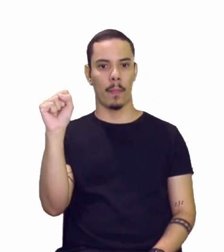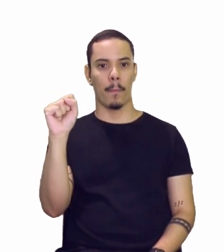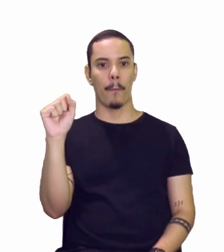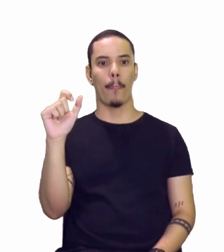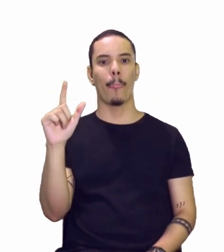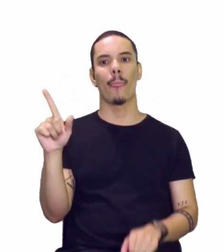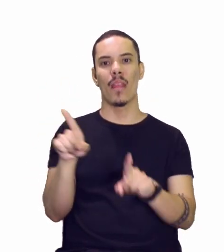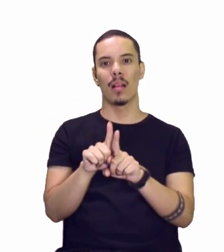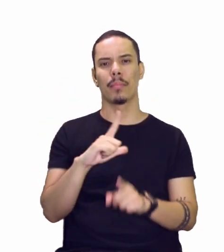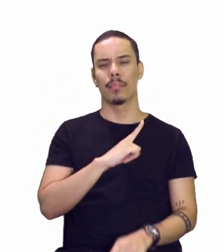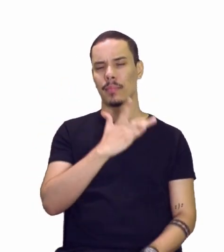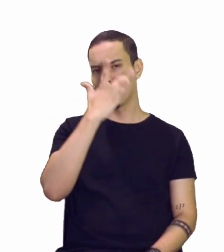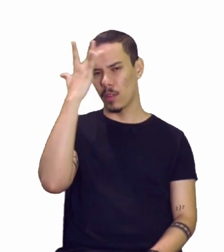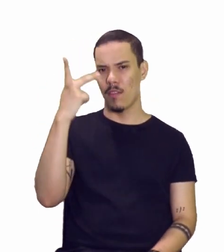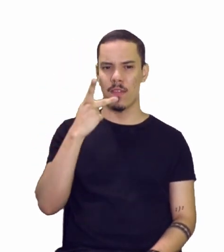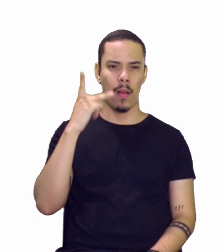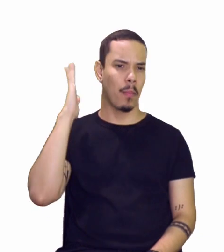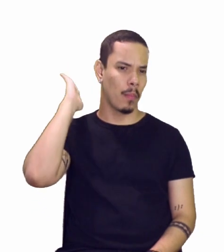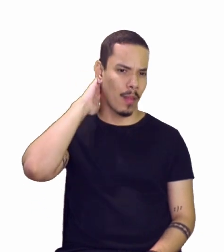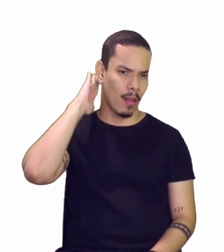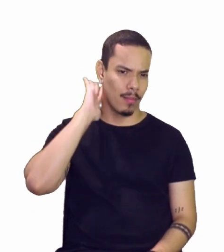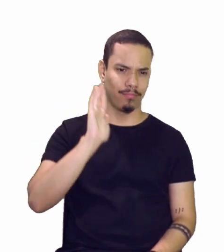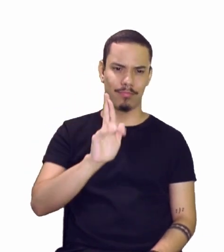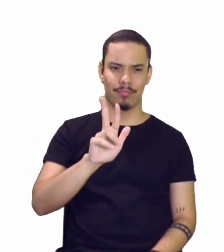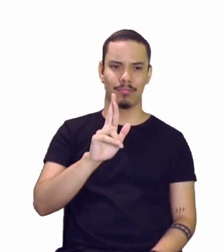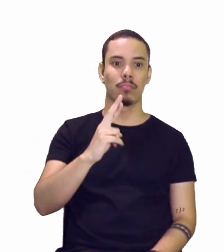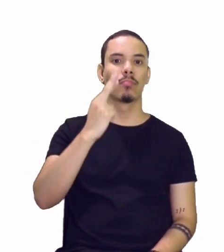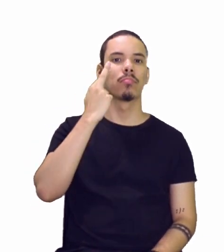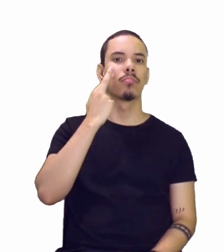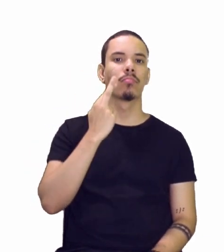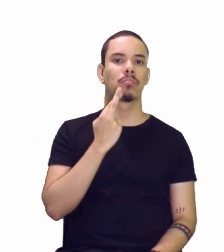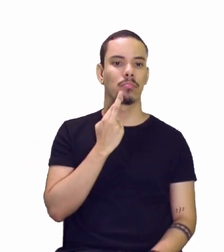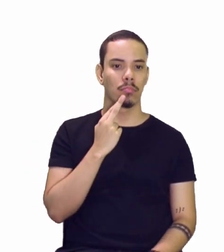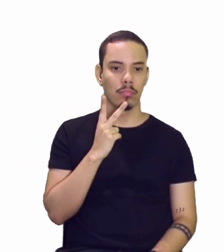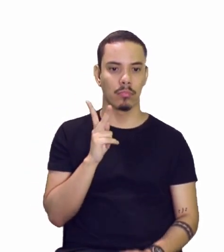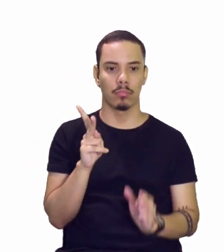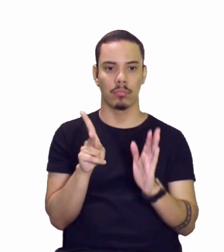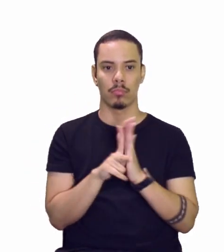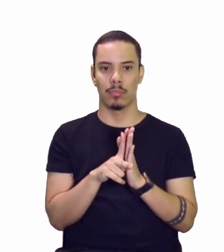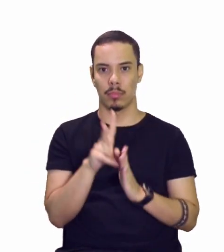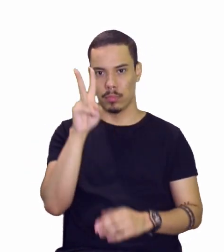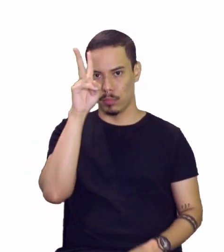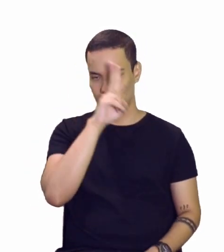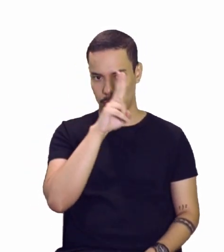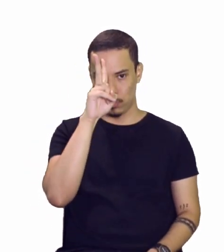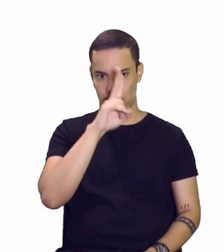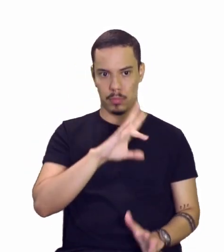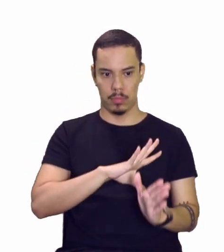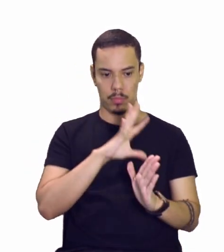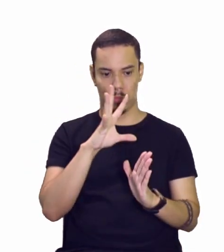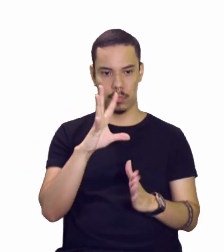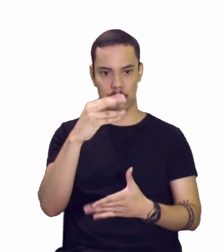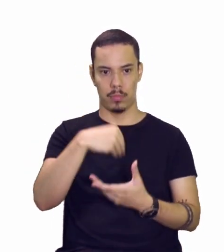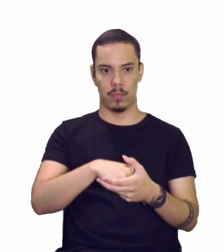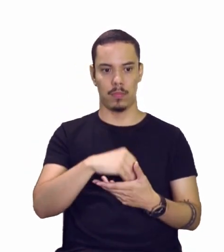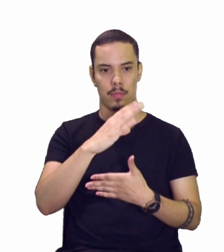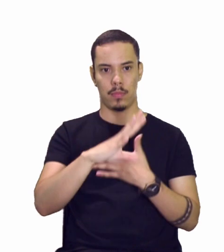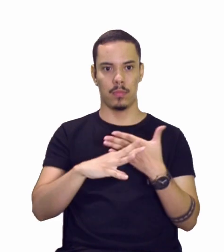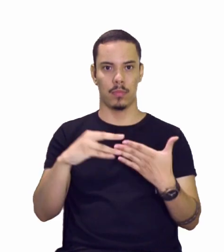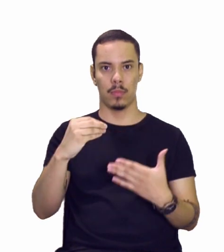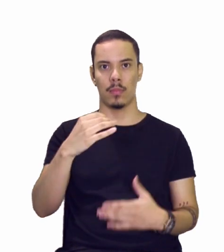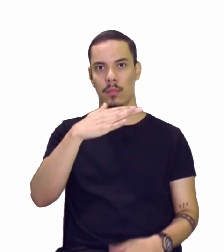o Pará, tem nada a ver. E Rondônia veio de onde? Do Mato Grosso, do Amazonas, não tem nada a ver com o